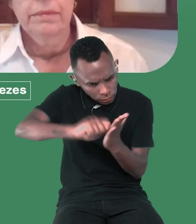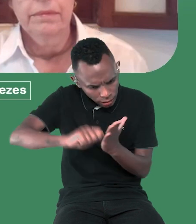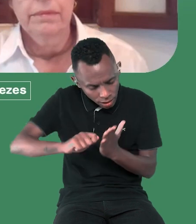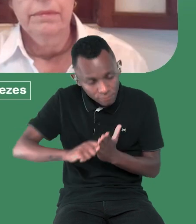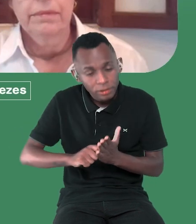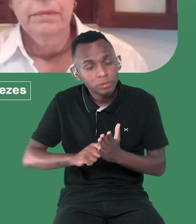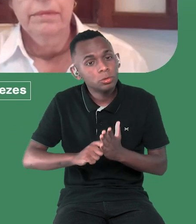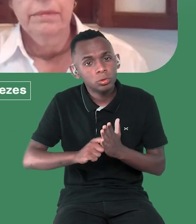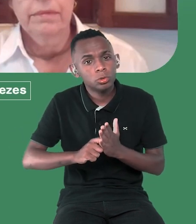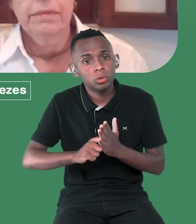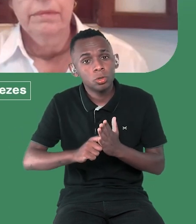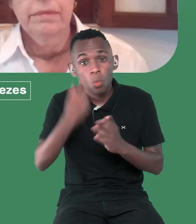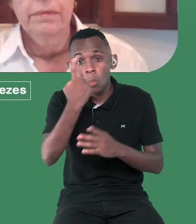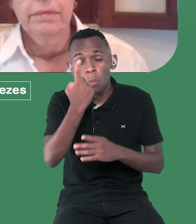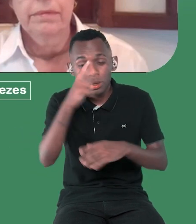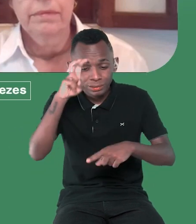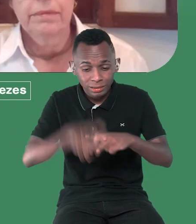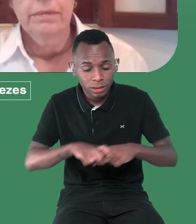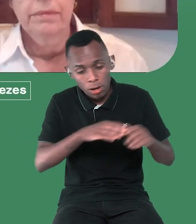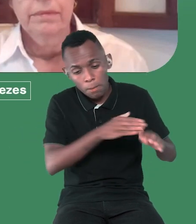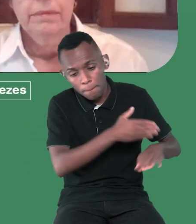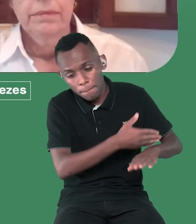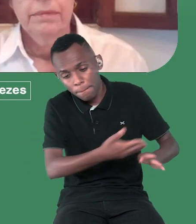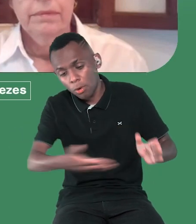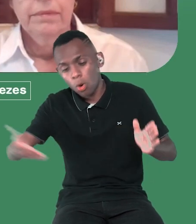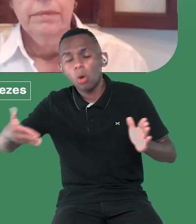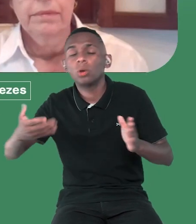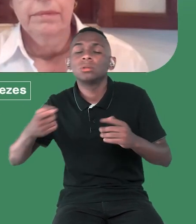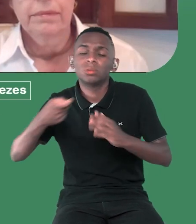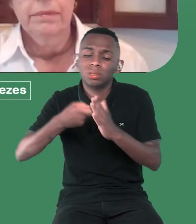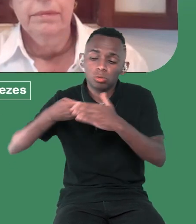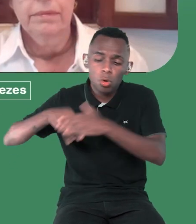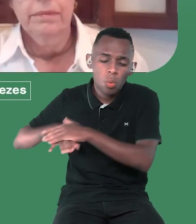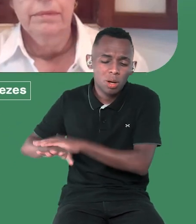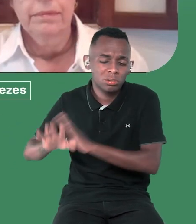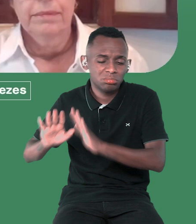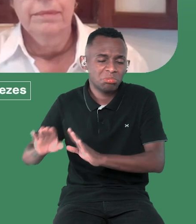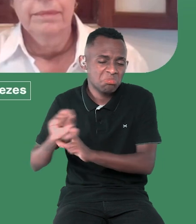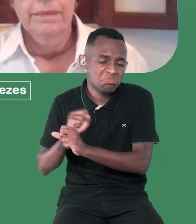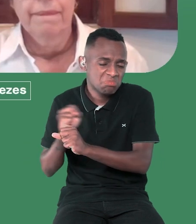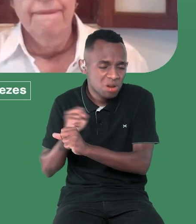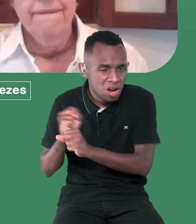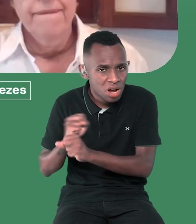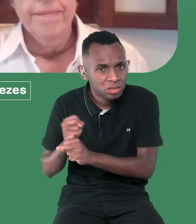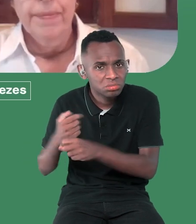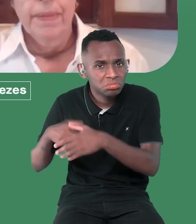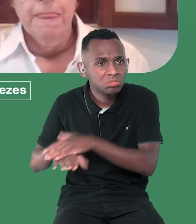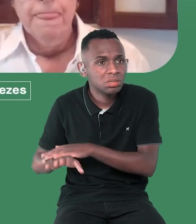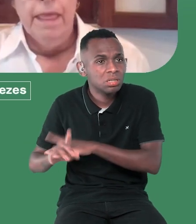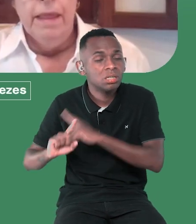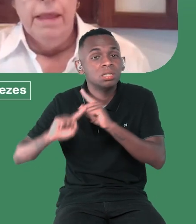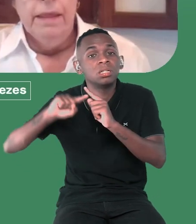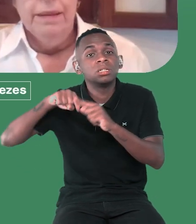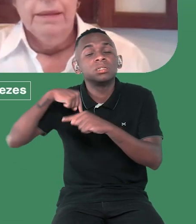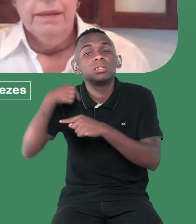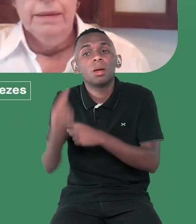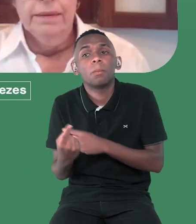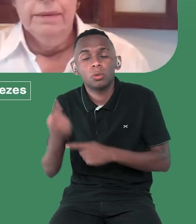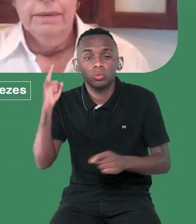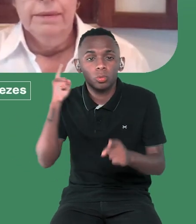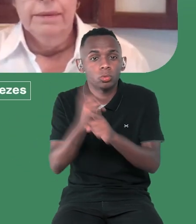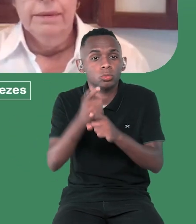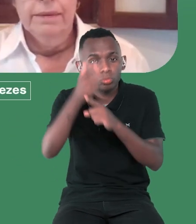Relógio, praticamente de uma sentada. E foi um texto que ficou na gaveta por anos, até eu me